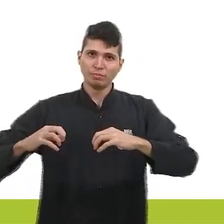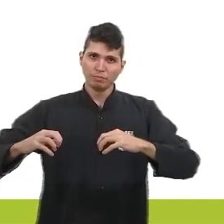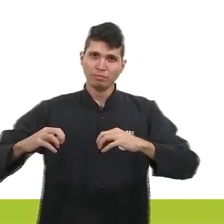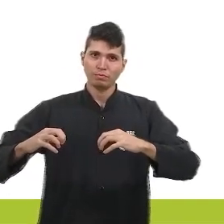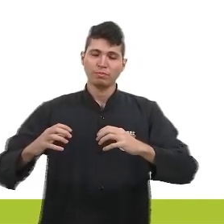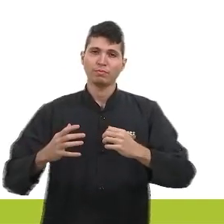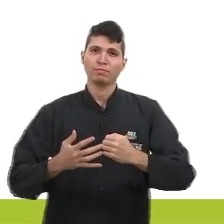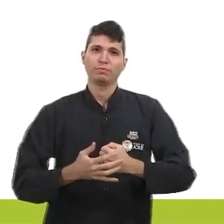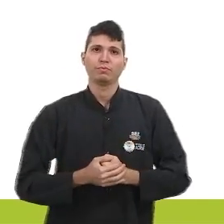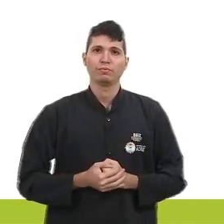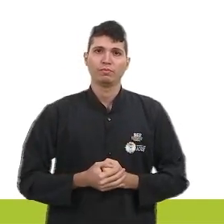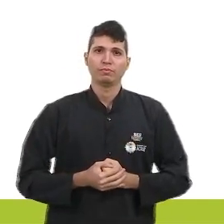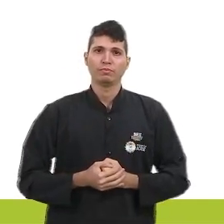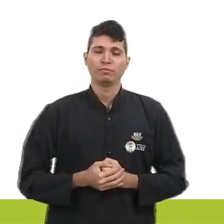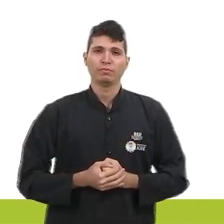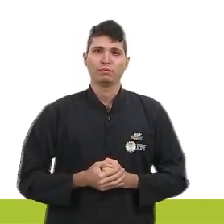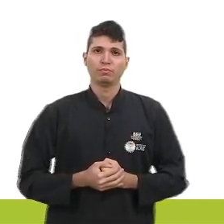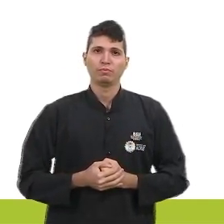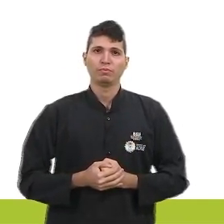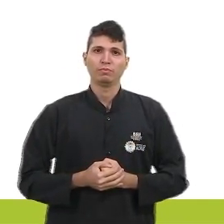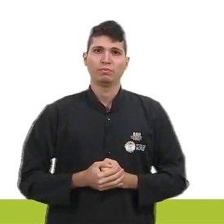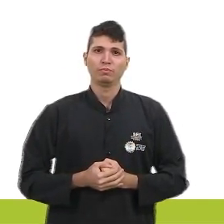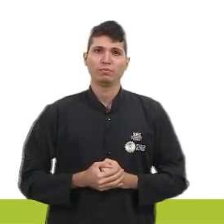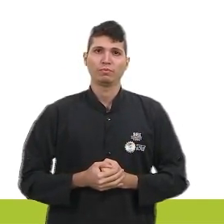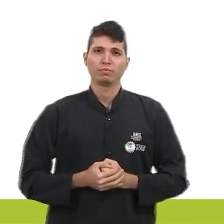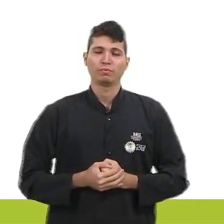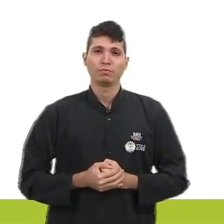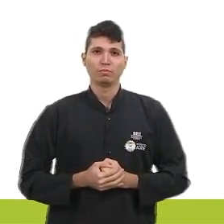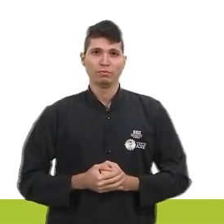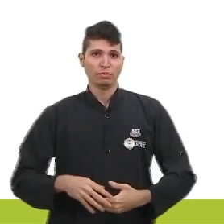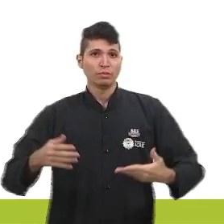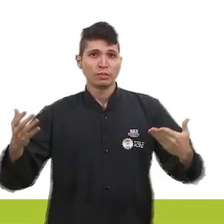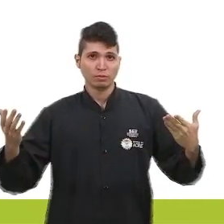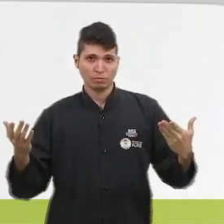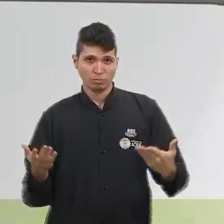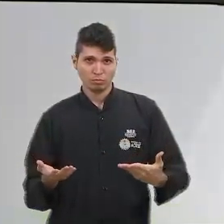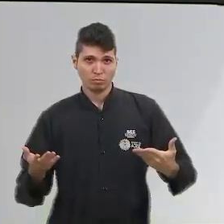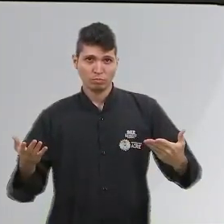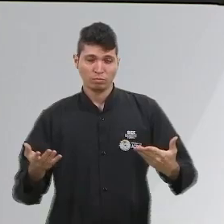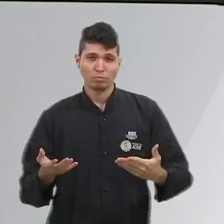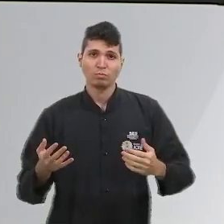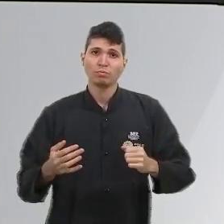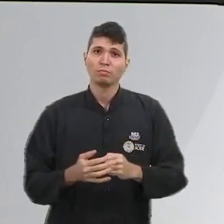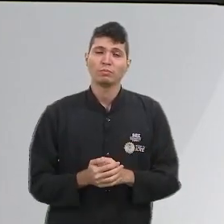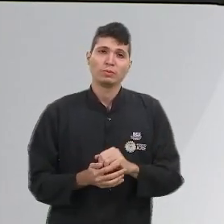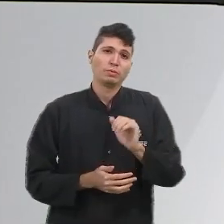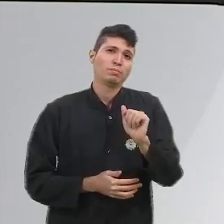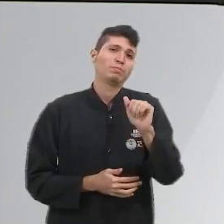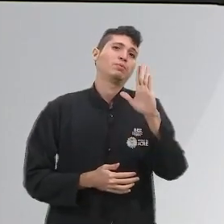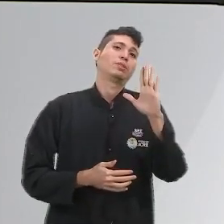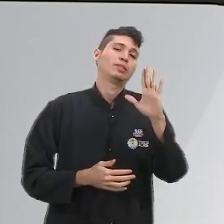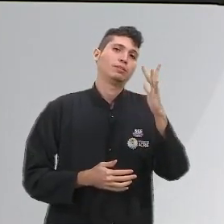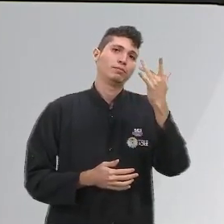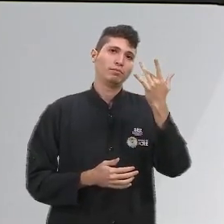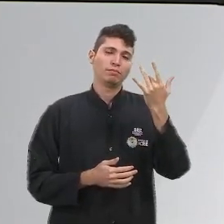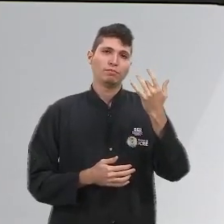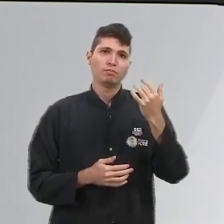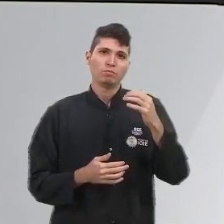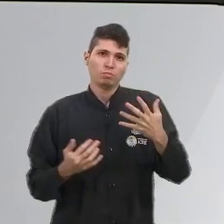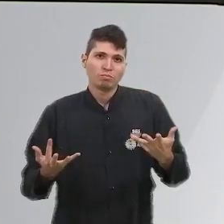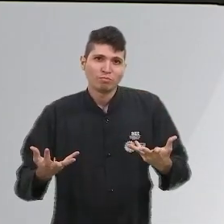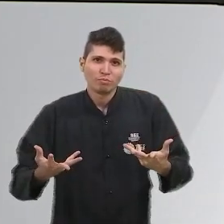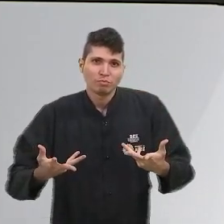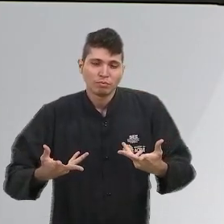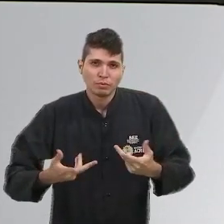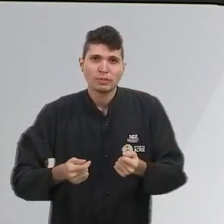a partir da cana-de-açúcar. Hoje, nós temos uma facilidade maior de produzir o etanol